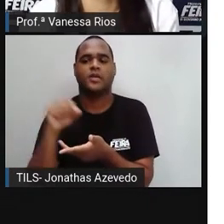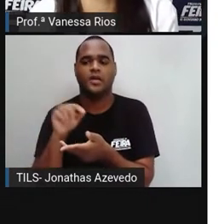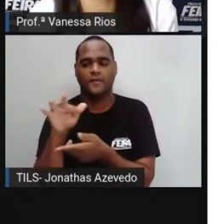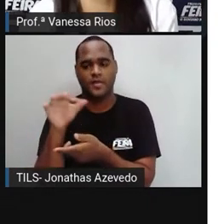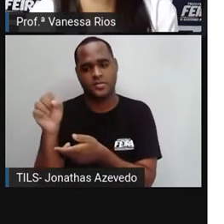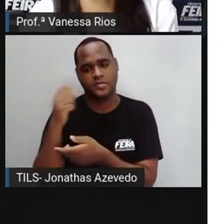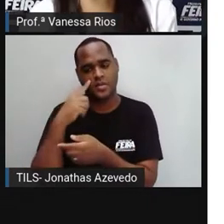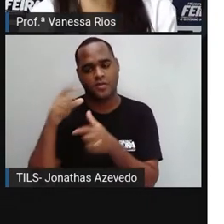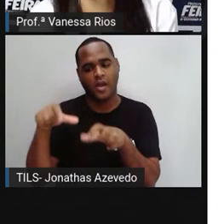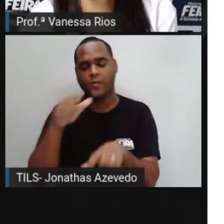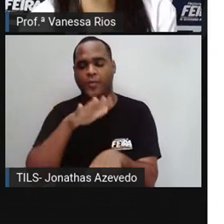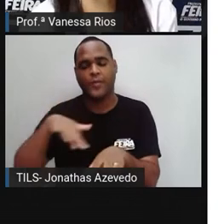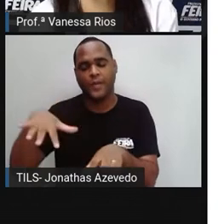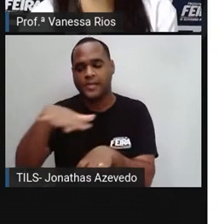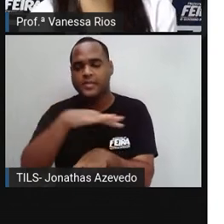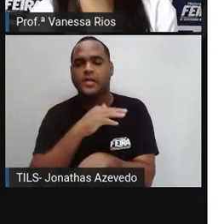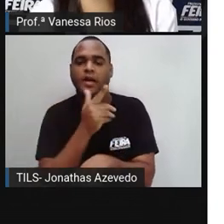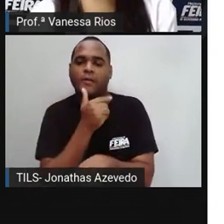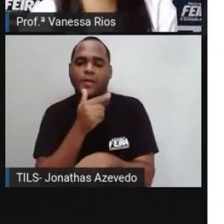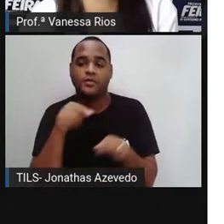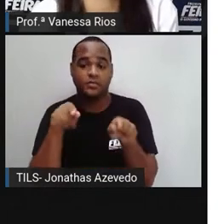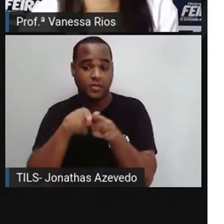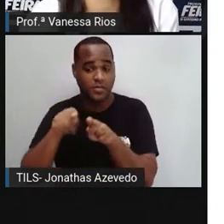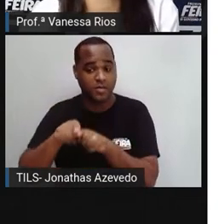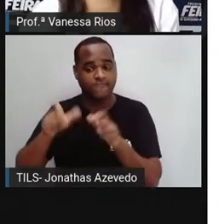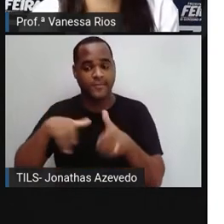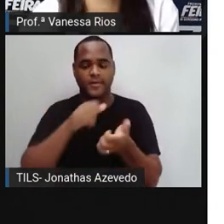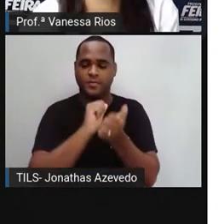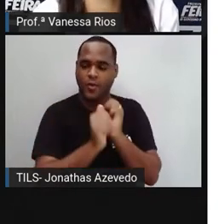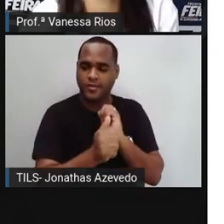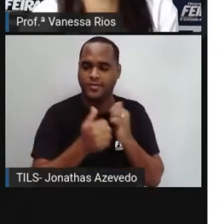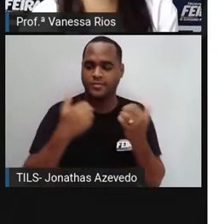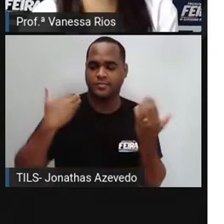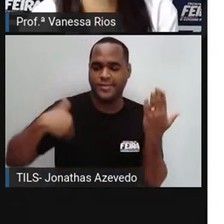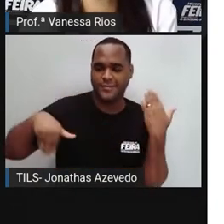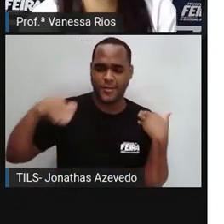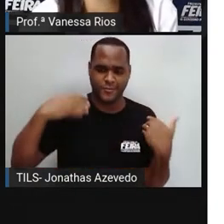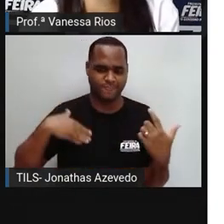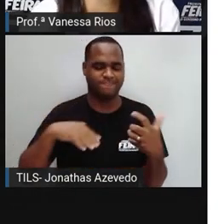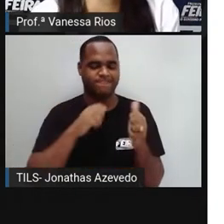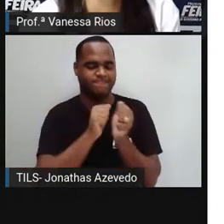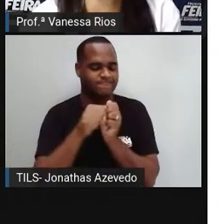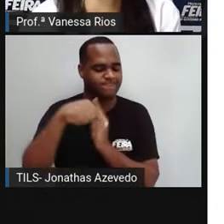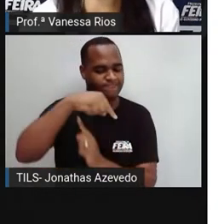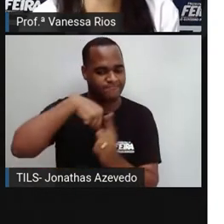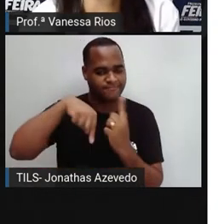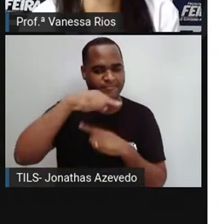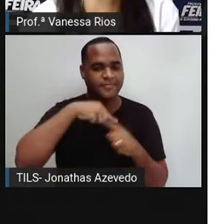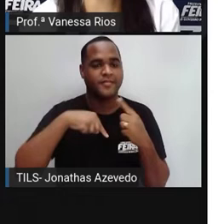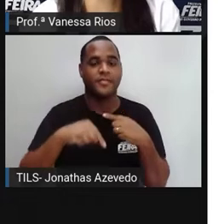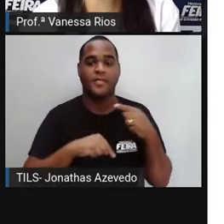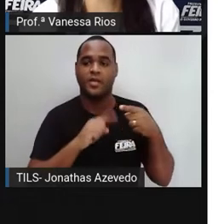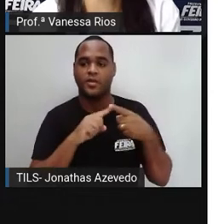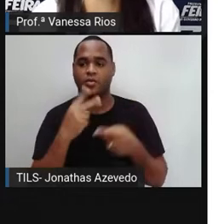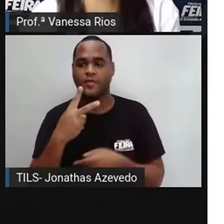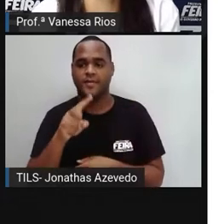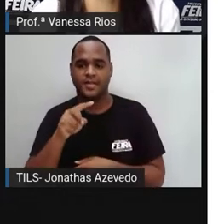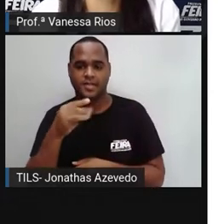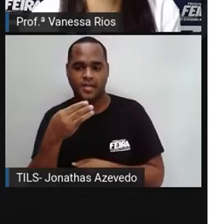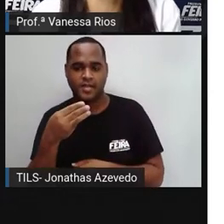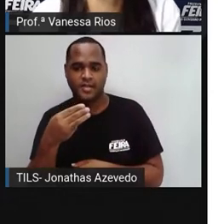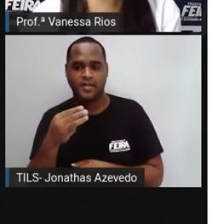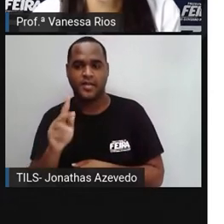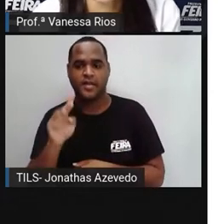de mananciais e um complexo de esporte, lazer e convivência, com 2,3 quilômetros